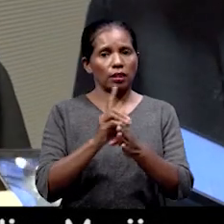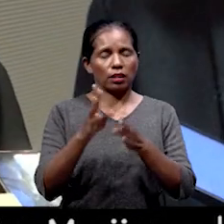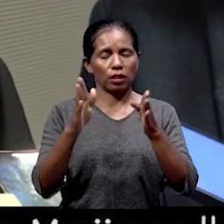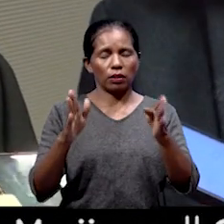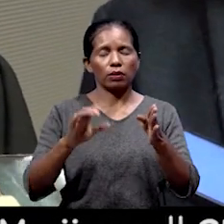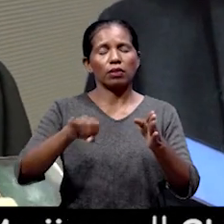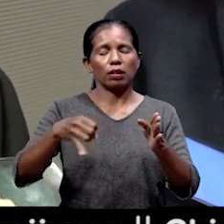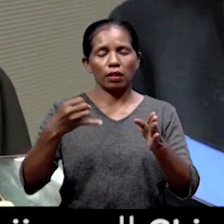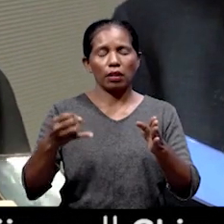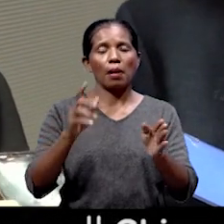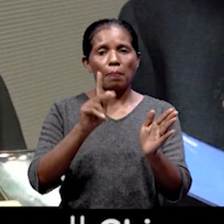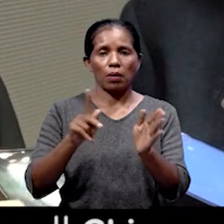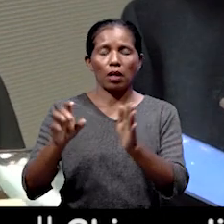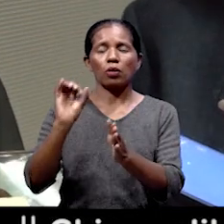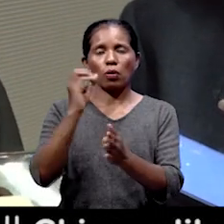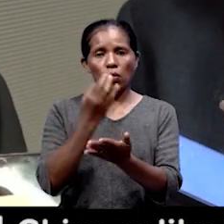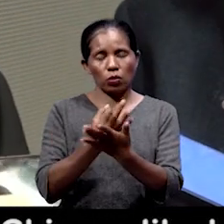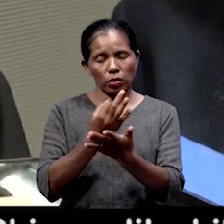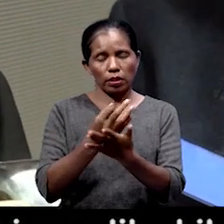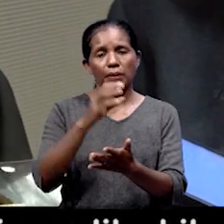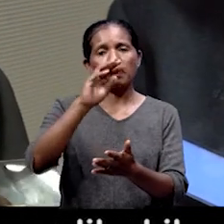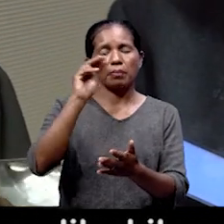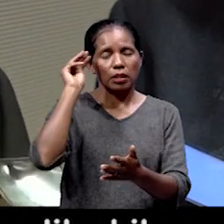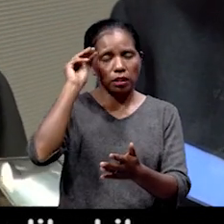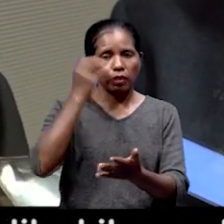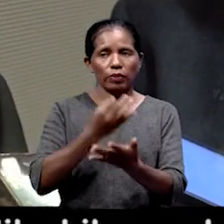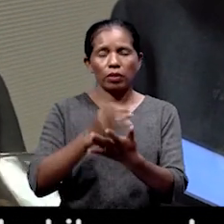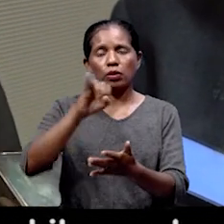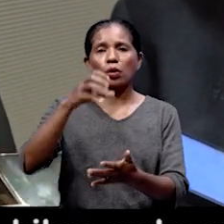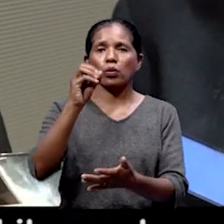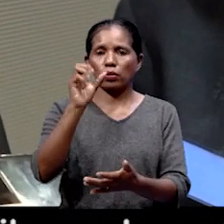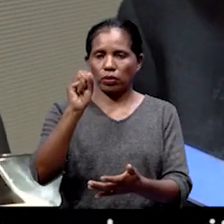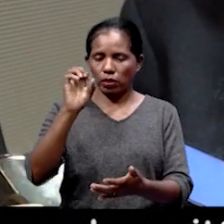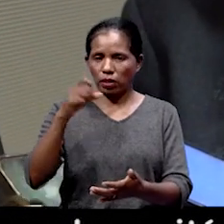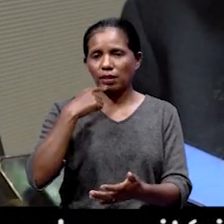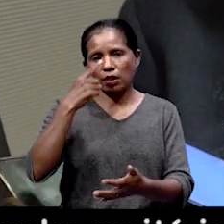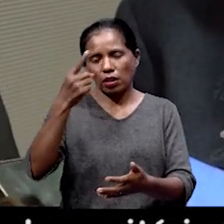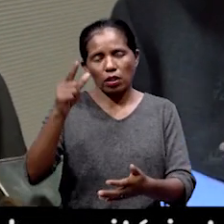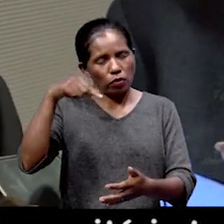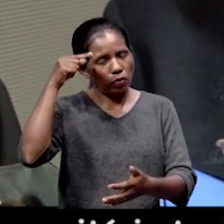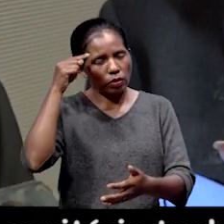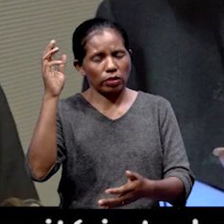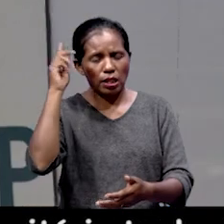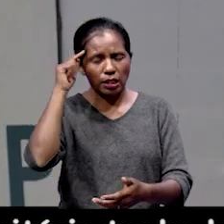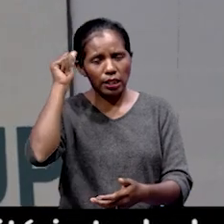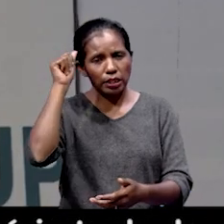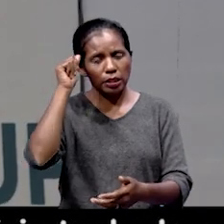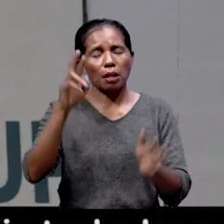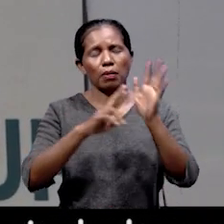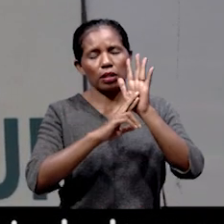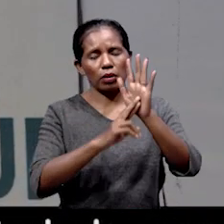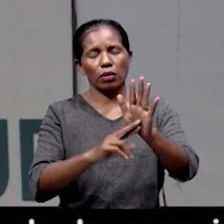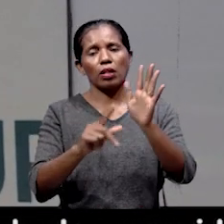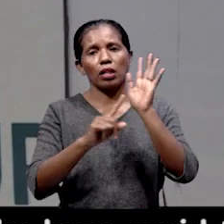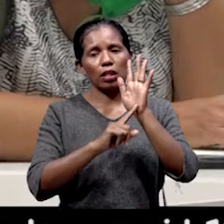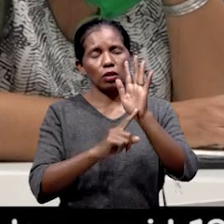Planeamento no Orçamento Ministério Finanças, José Alexandre de Carvalho, declara governo se halo analisa ba relatório ho recomendação